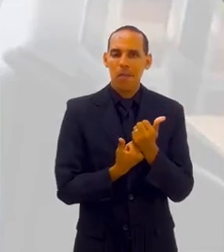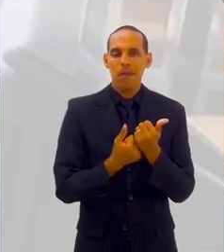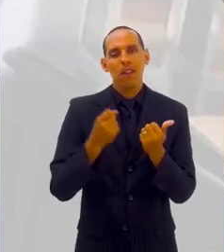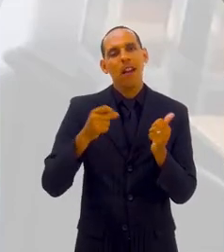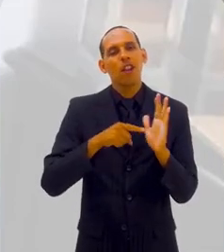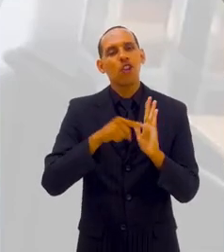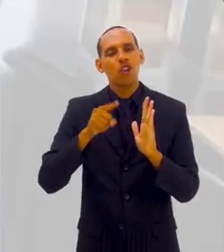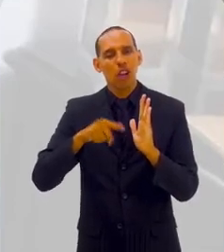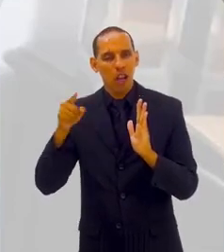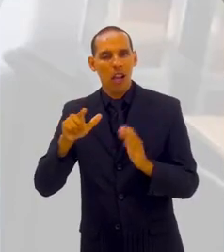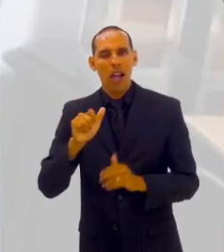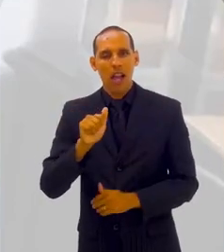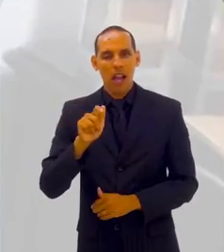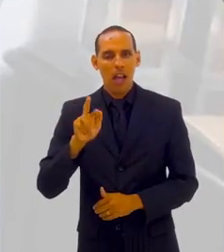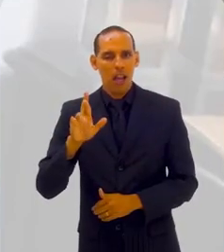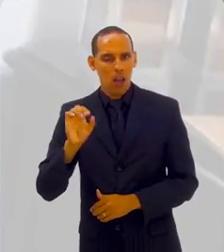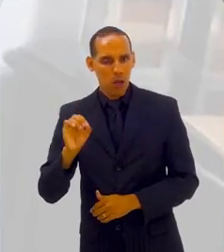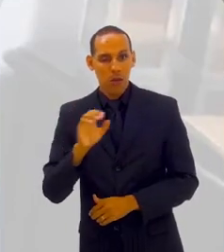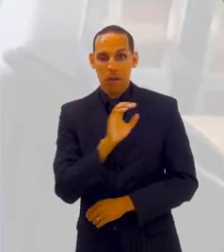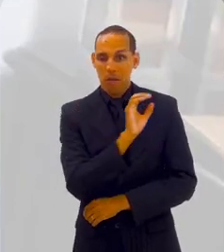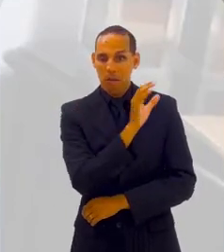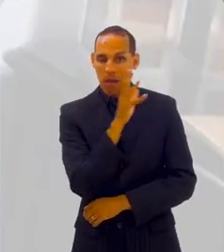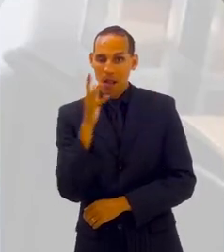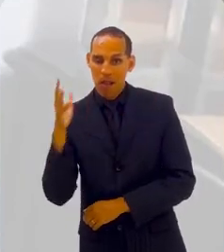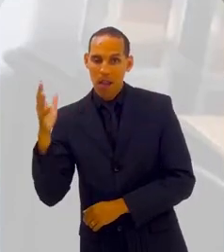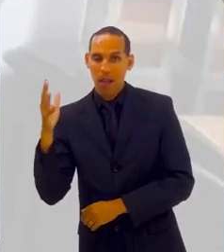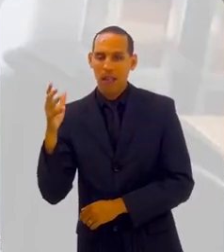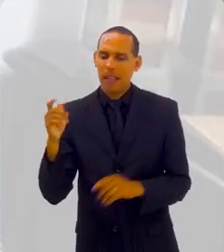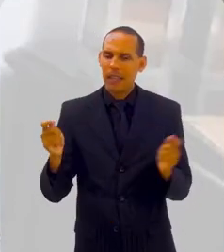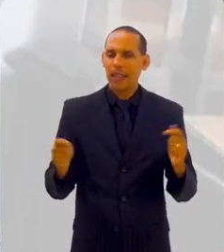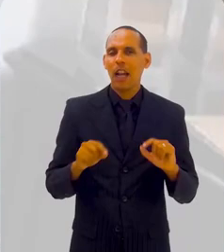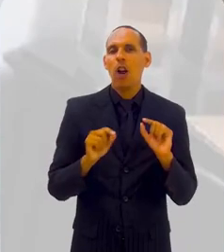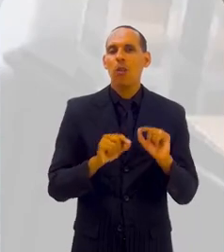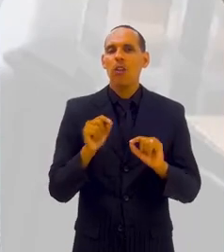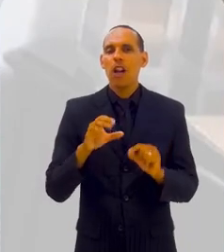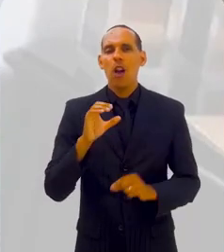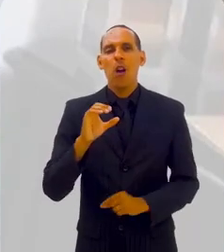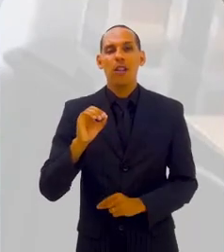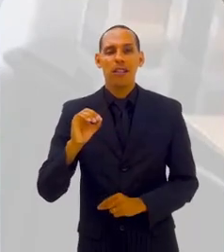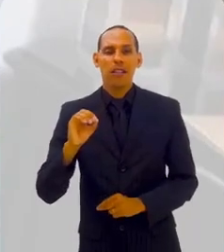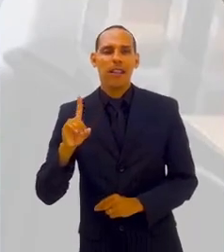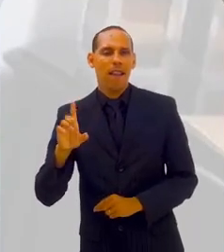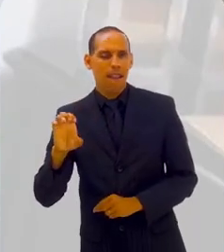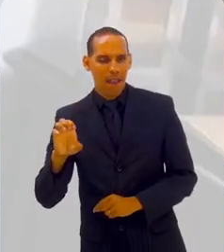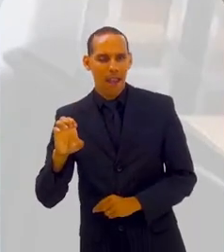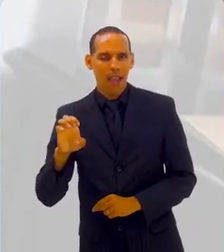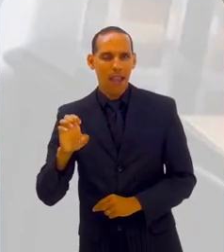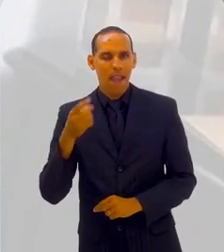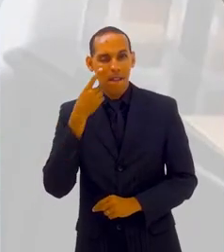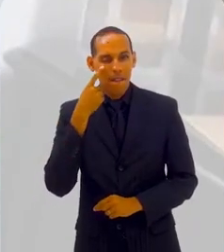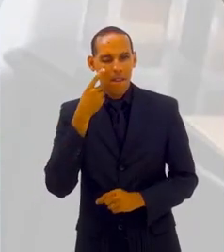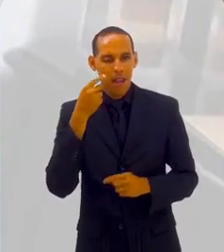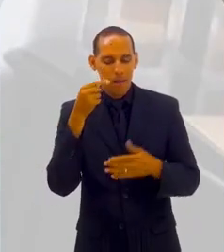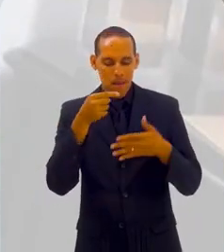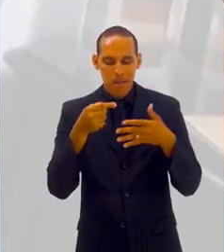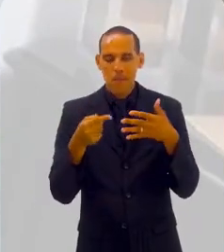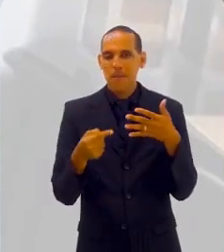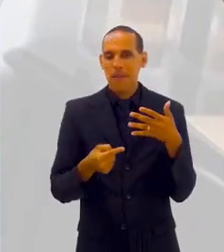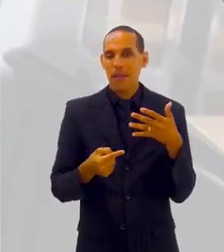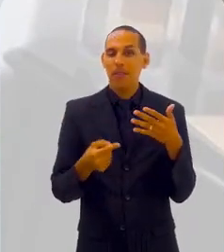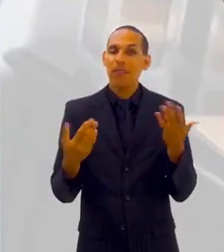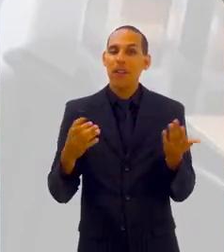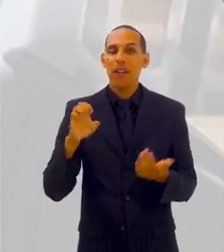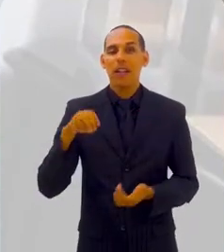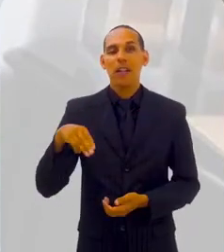indicadores agroambientais, né, que vão subsidiar as questões junto à OCDE. Então, assim, a Embrapa